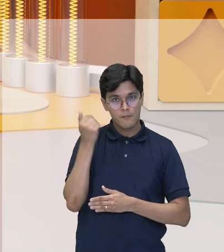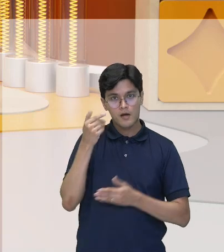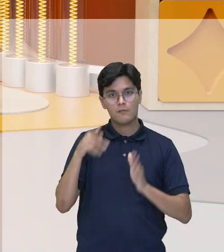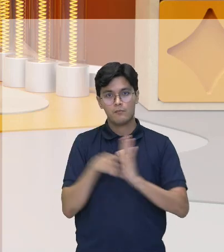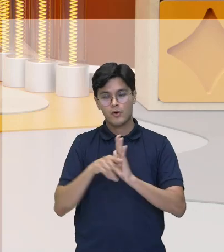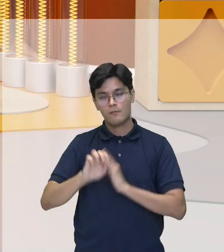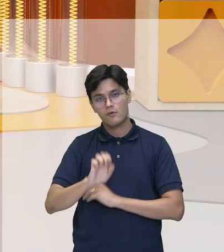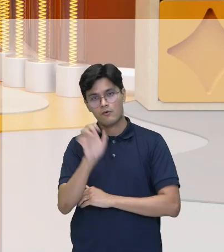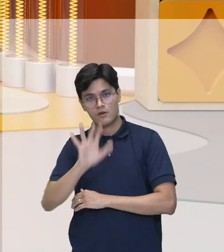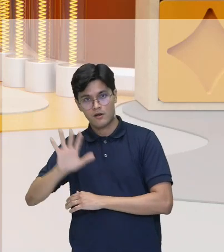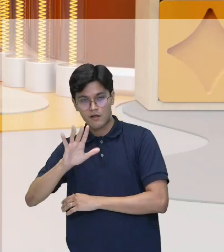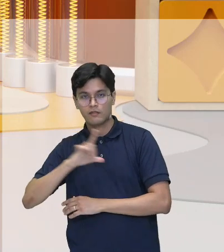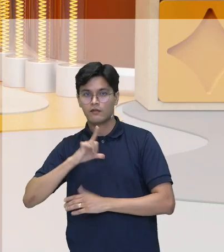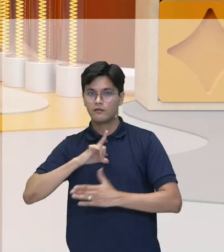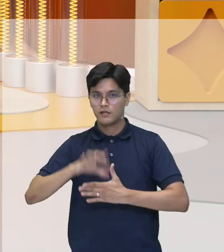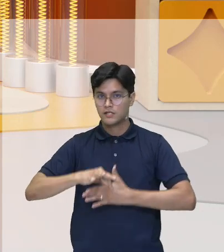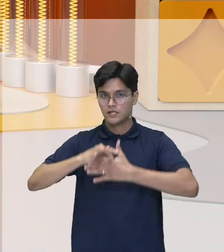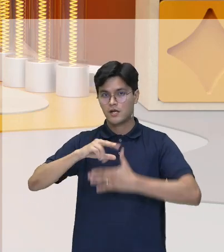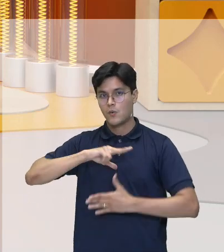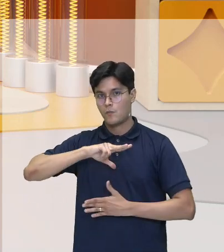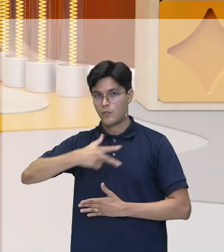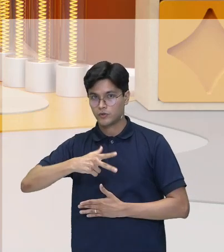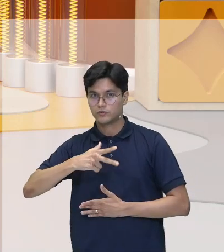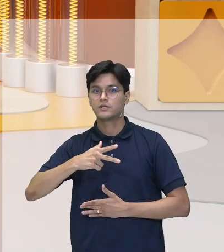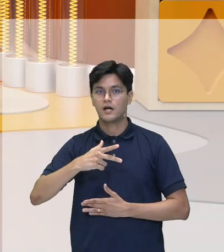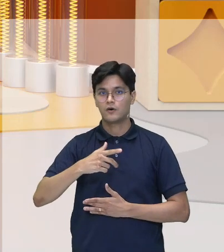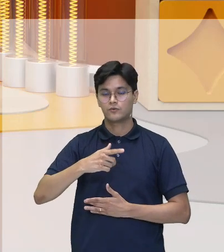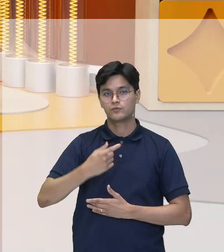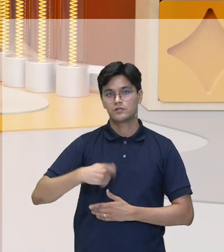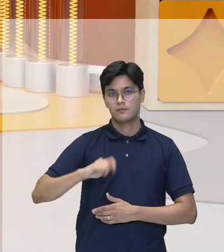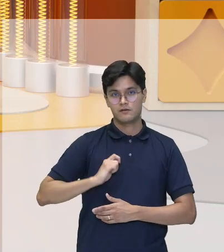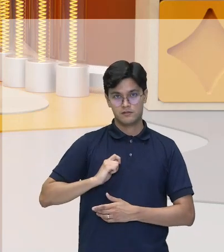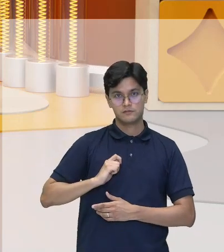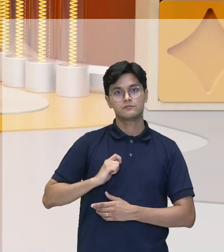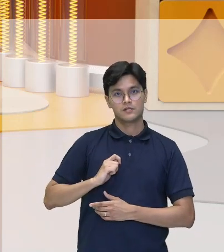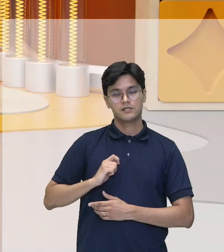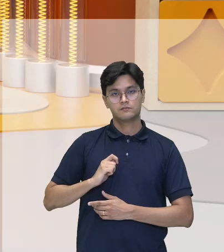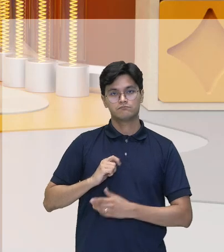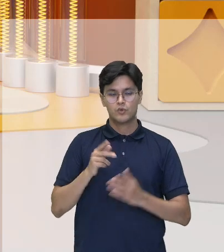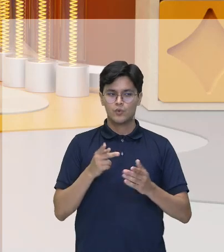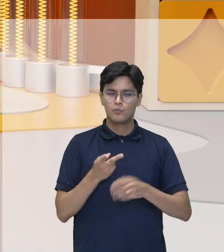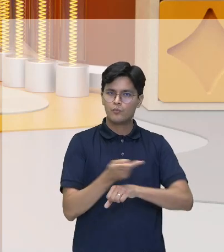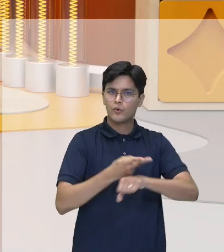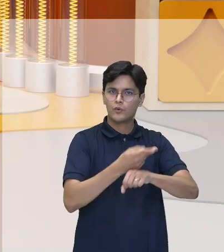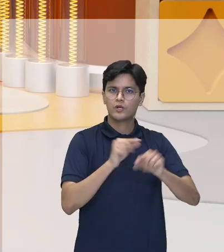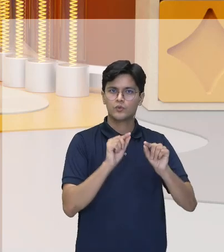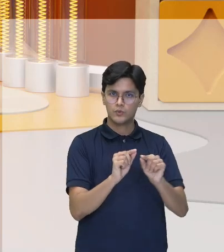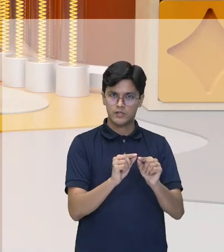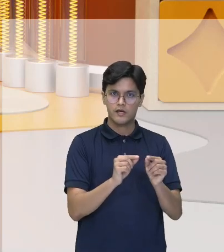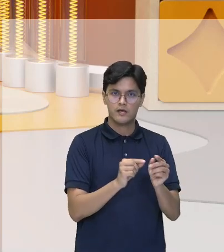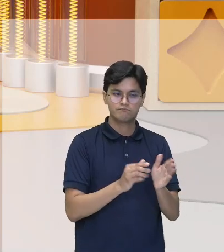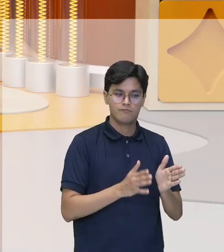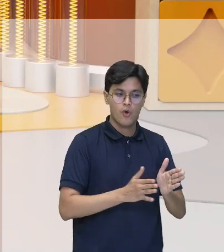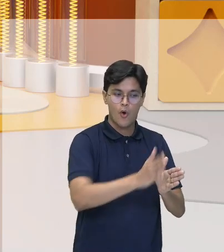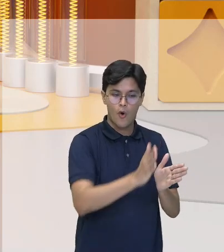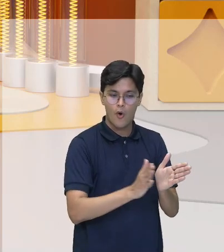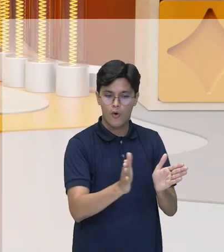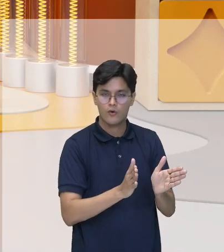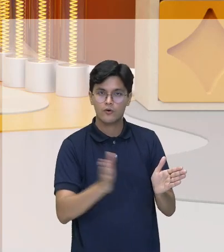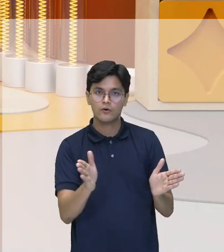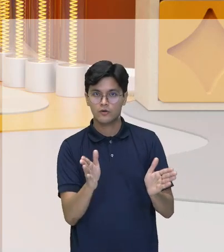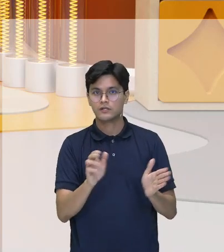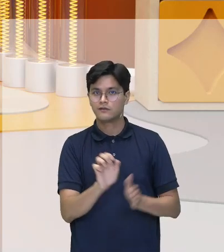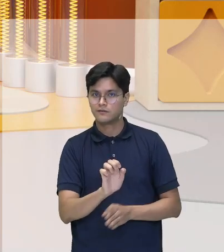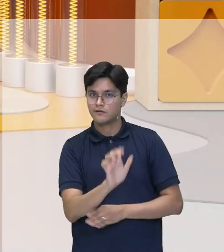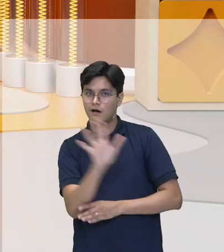um monarca. Então, durante o absolutismo, os reis daquele período, eles detinham poder